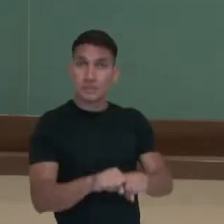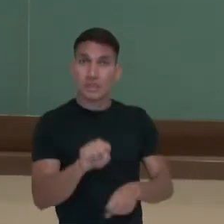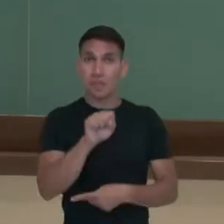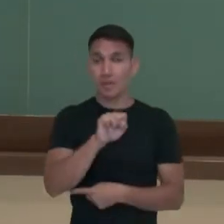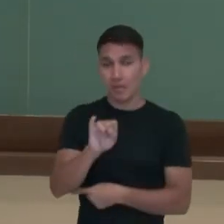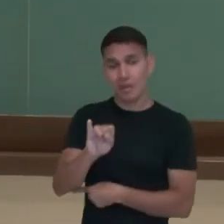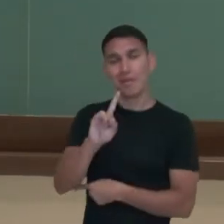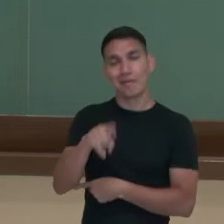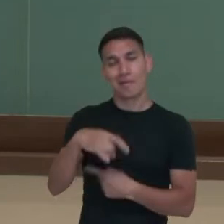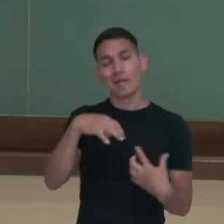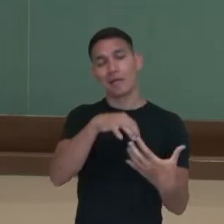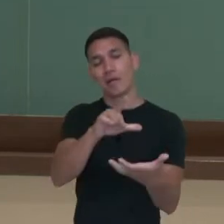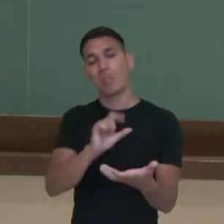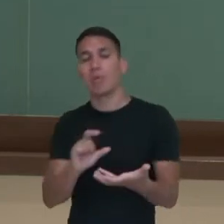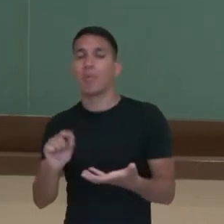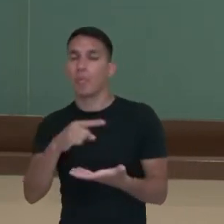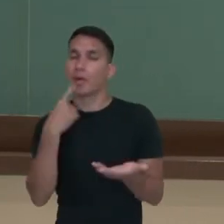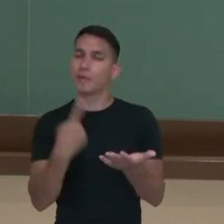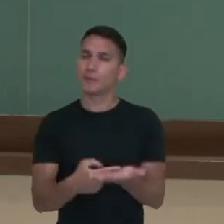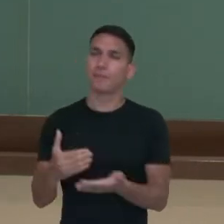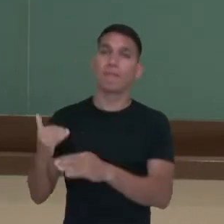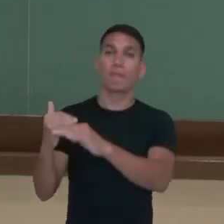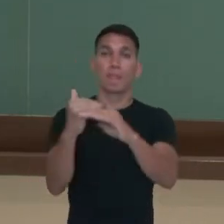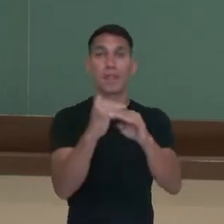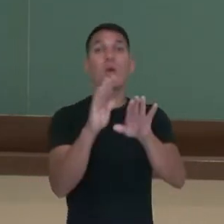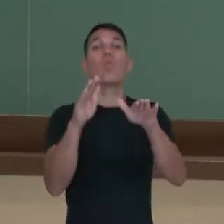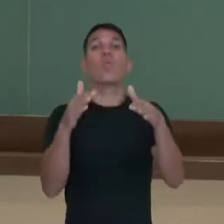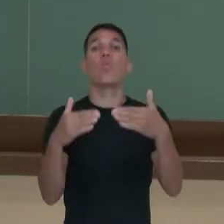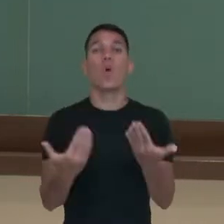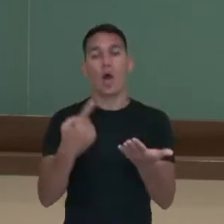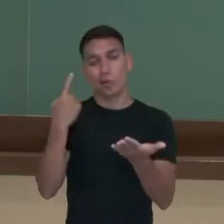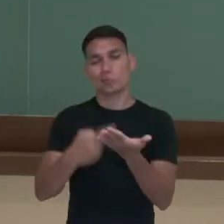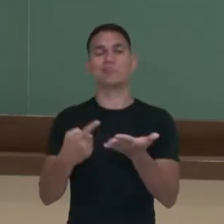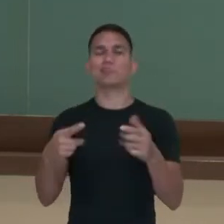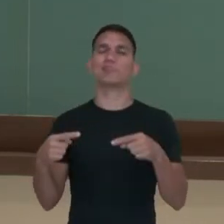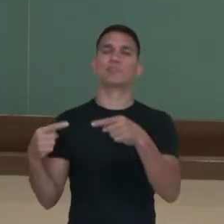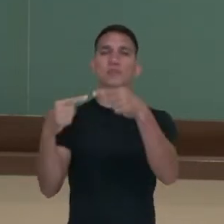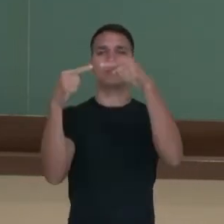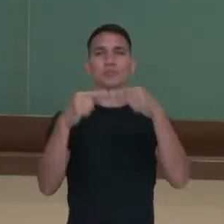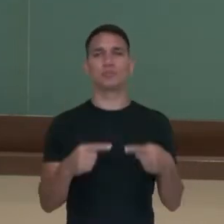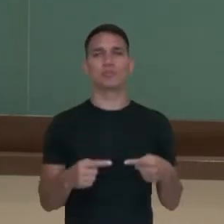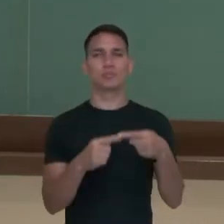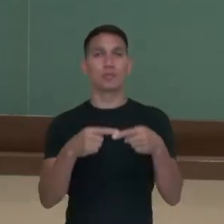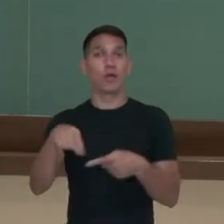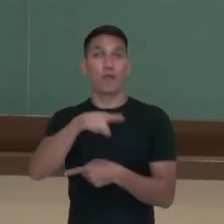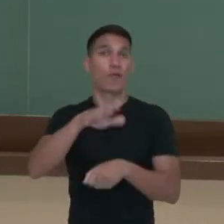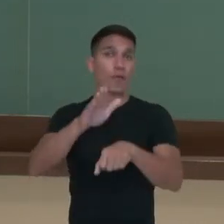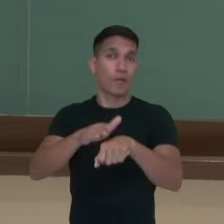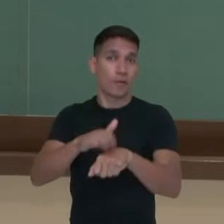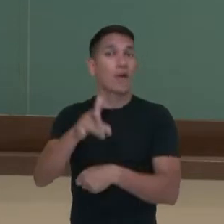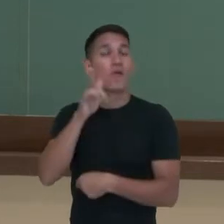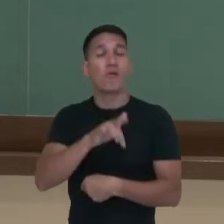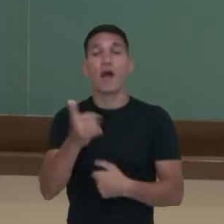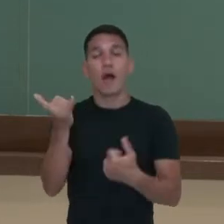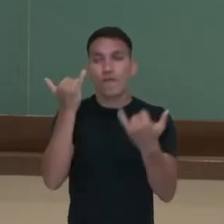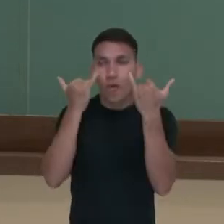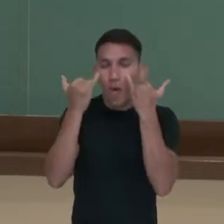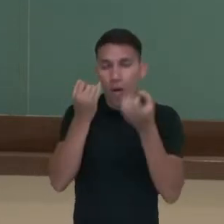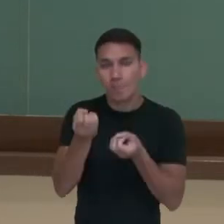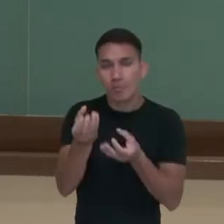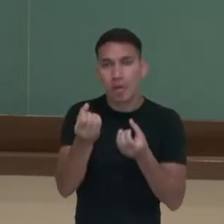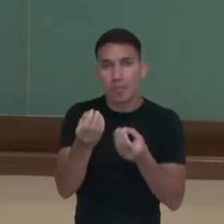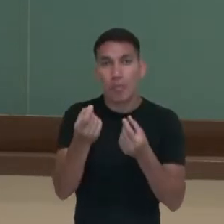o SI, que coloca, então, qual é a unidade padrão internacional para você informar, nas